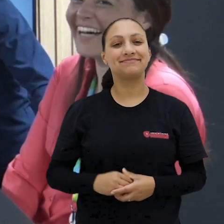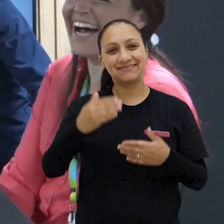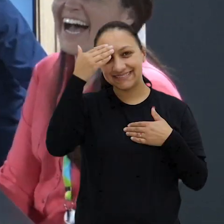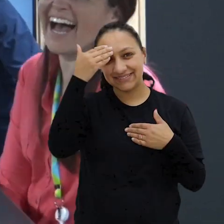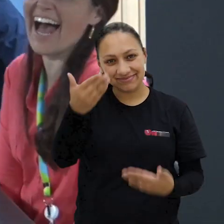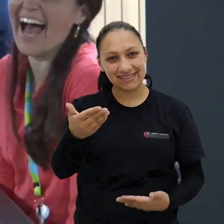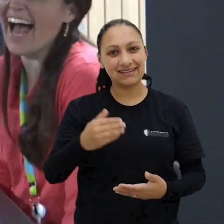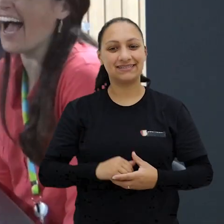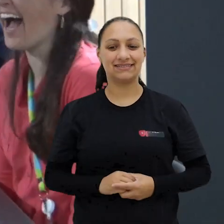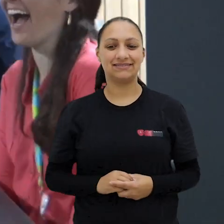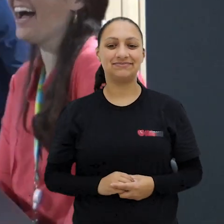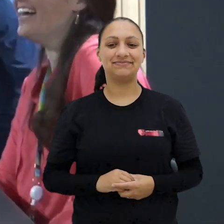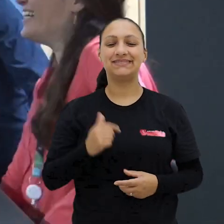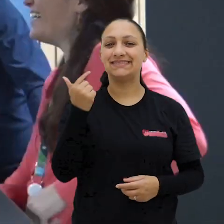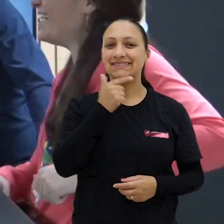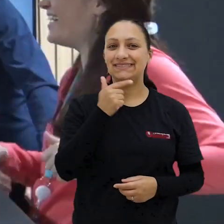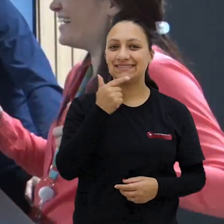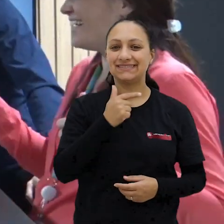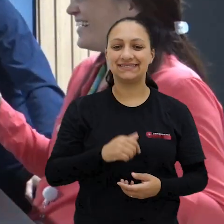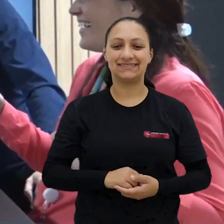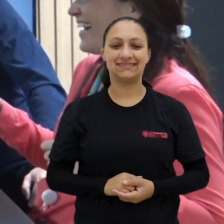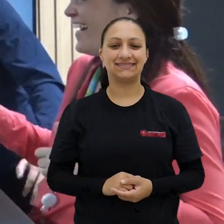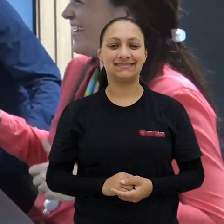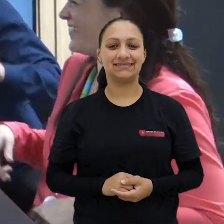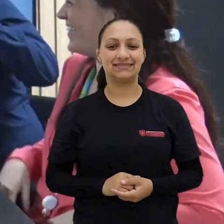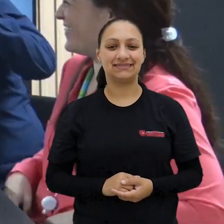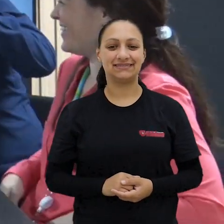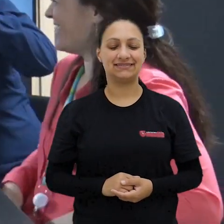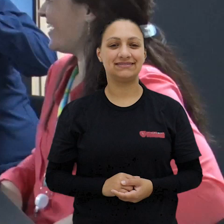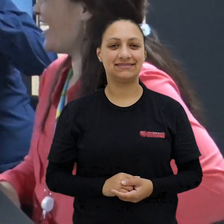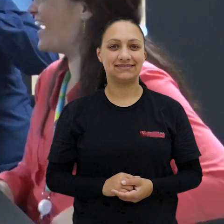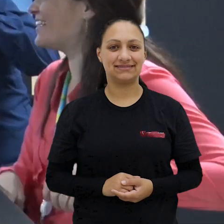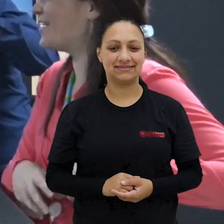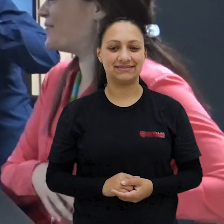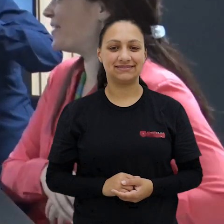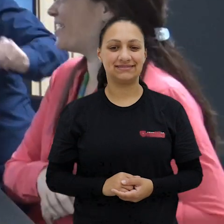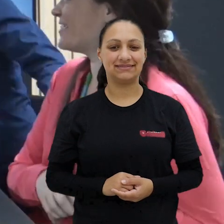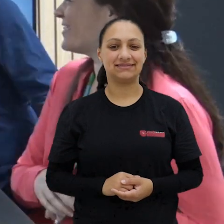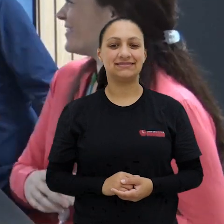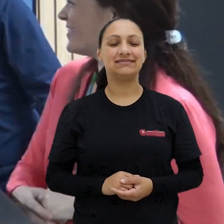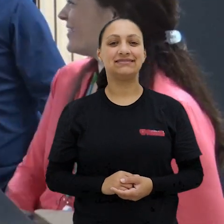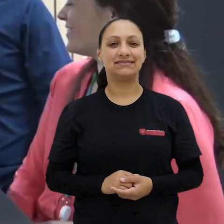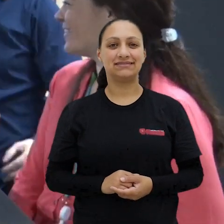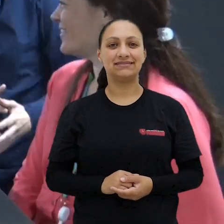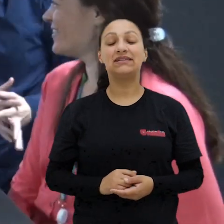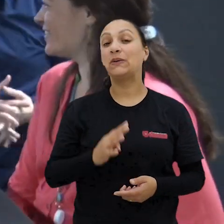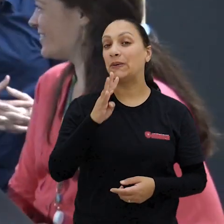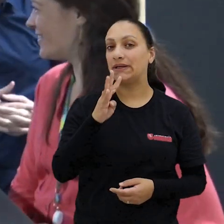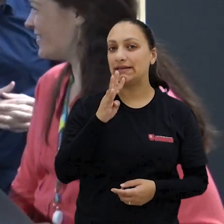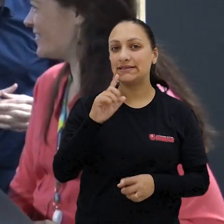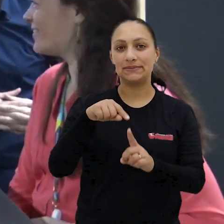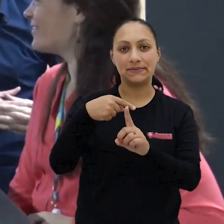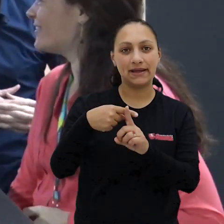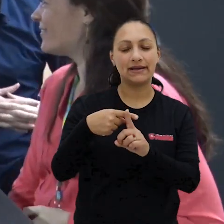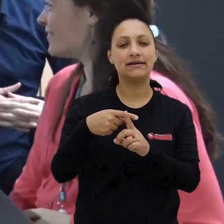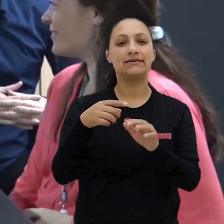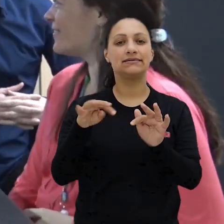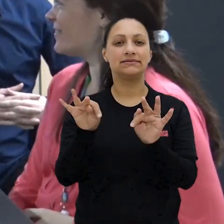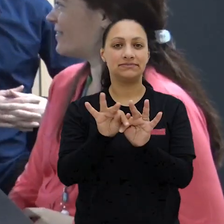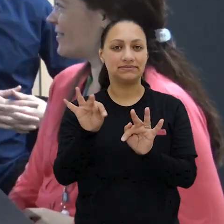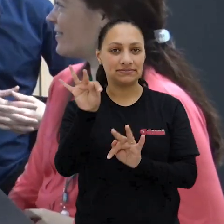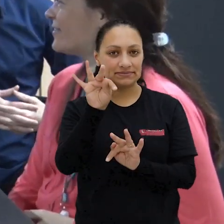muito obrigada. Até o próximo. Até o próximo. Acesse conheça mais